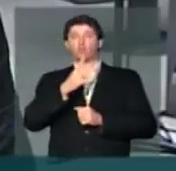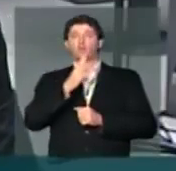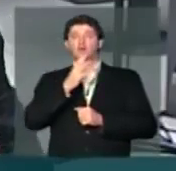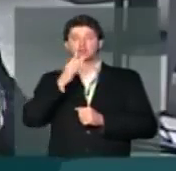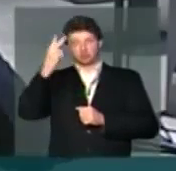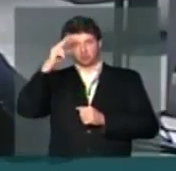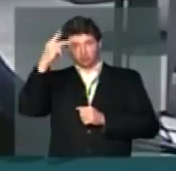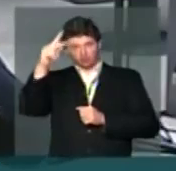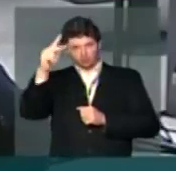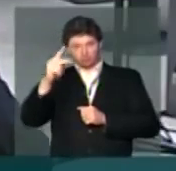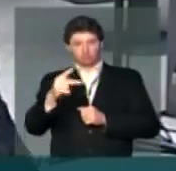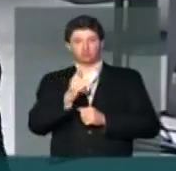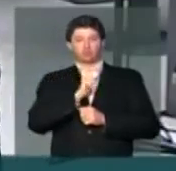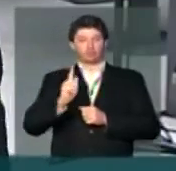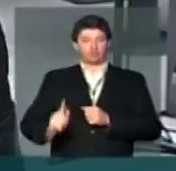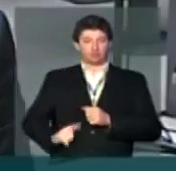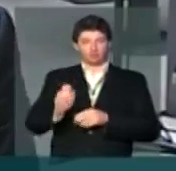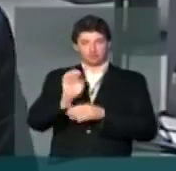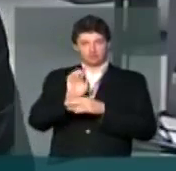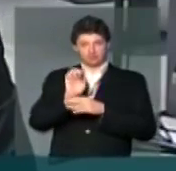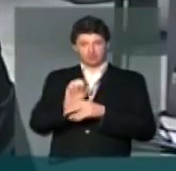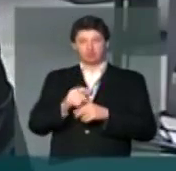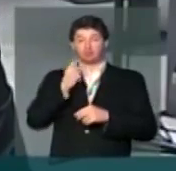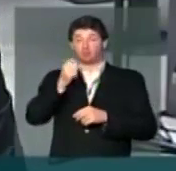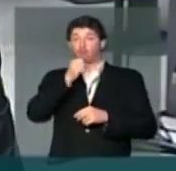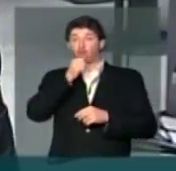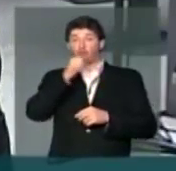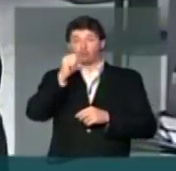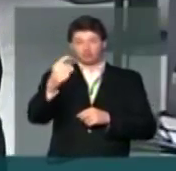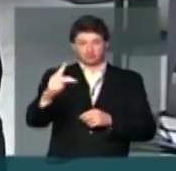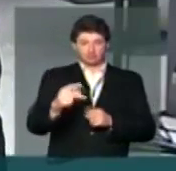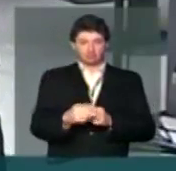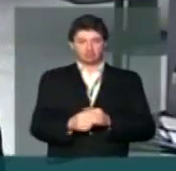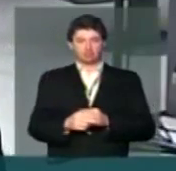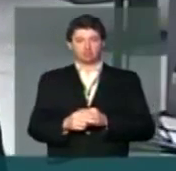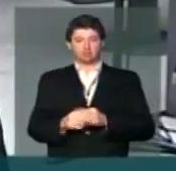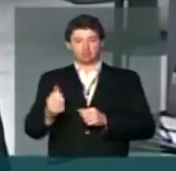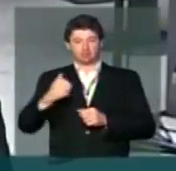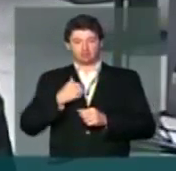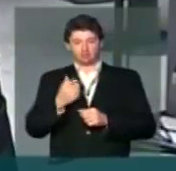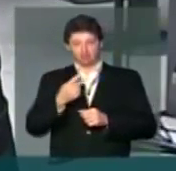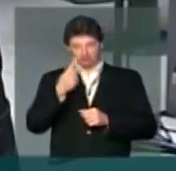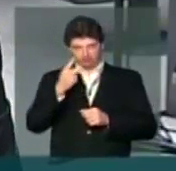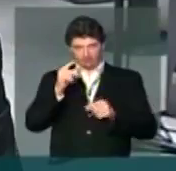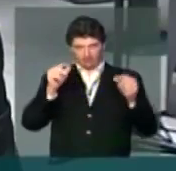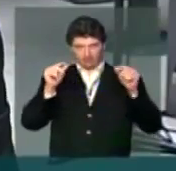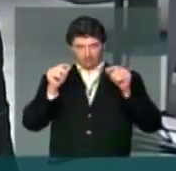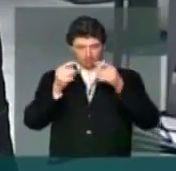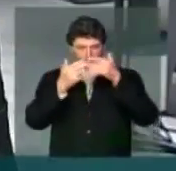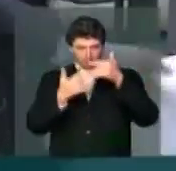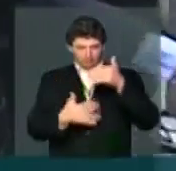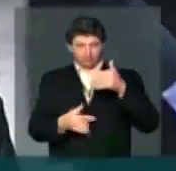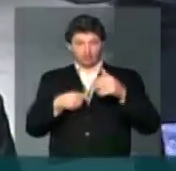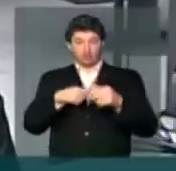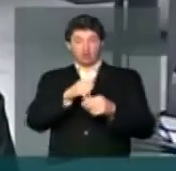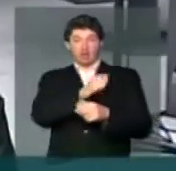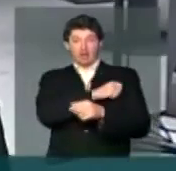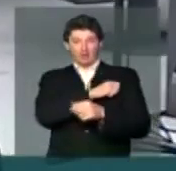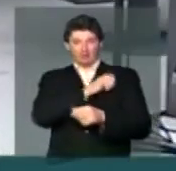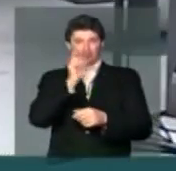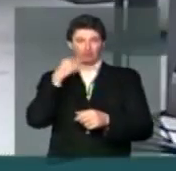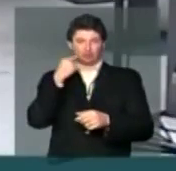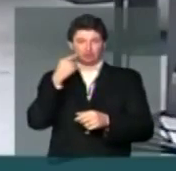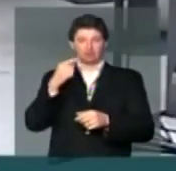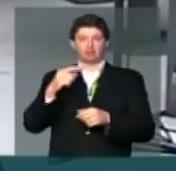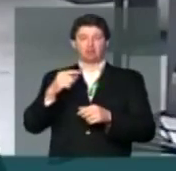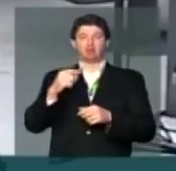seu tio que governou o Estado, falam de seu avô, eu queria contar uma passagem a Vossa Excelência. Eu, aluno de Direito na